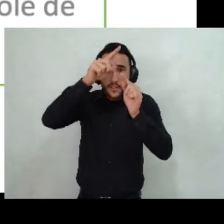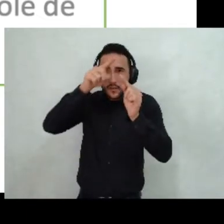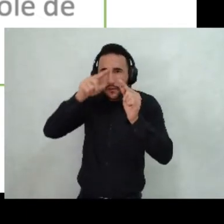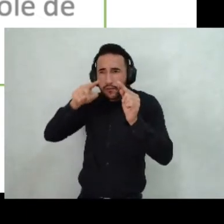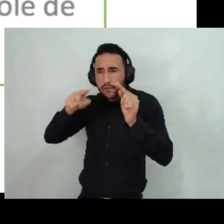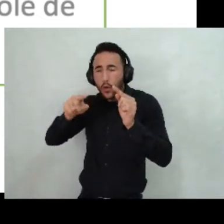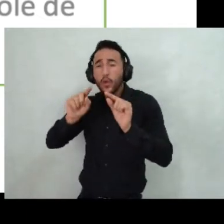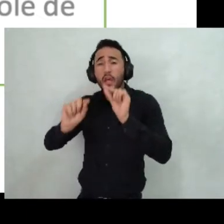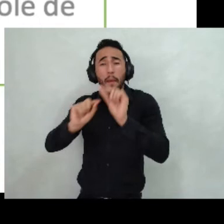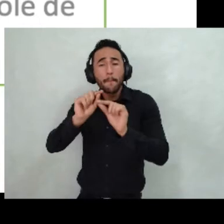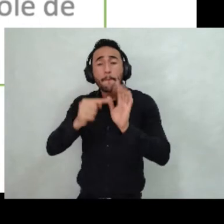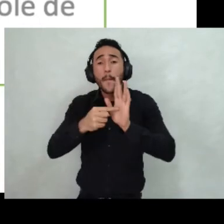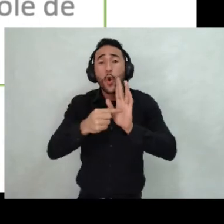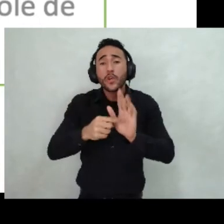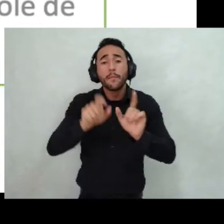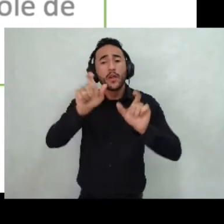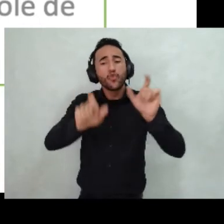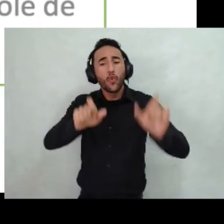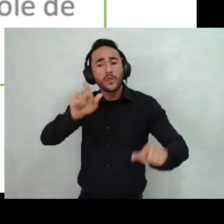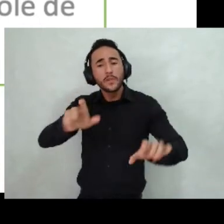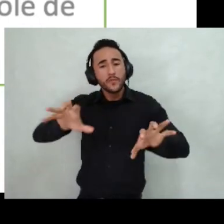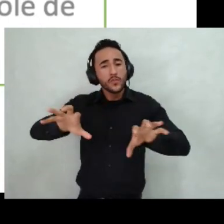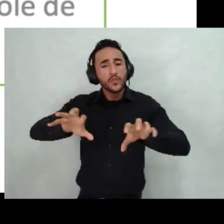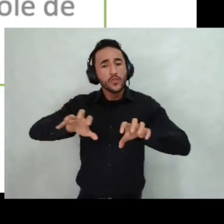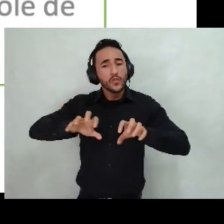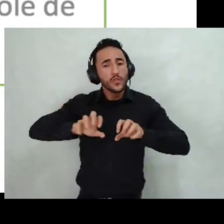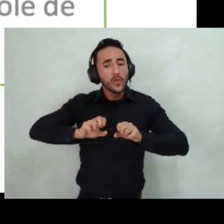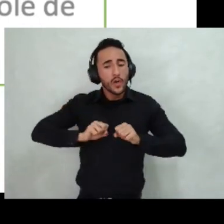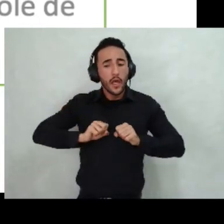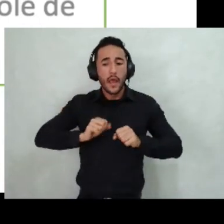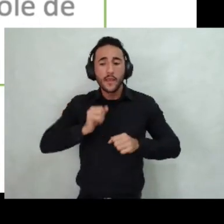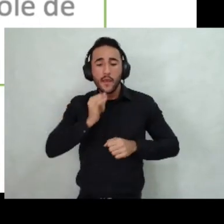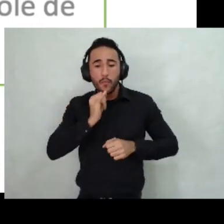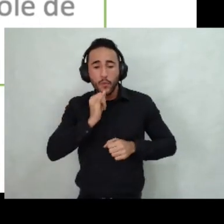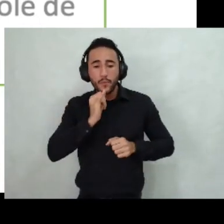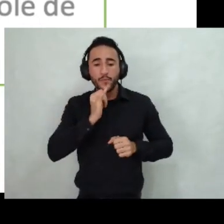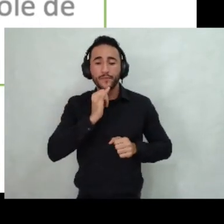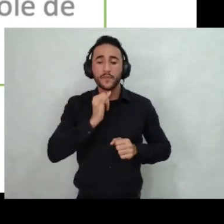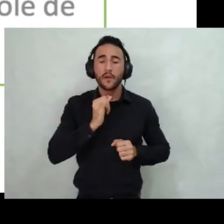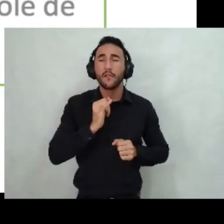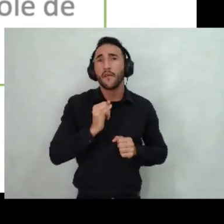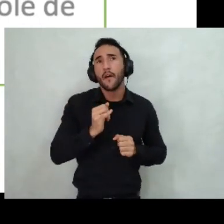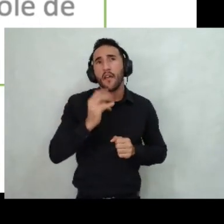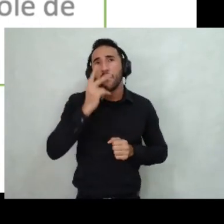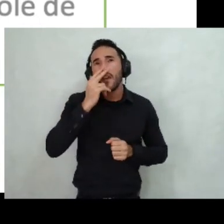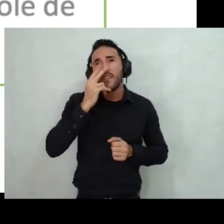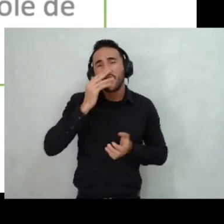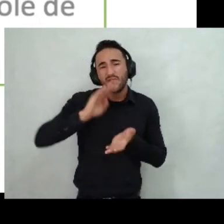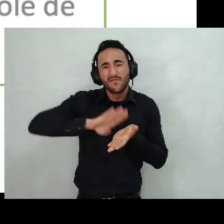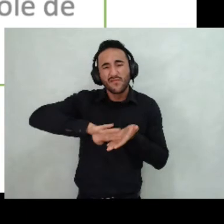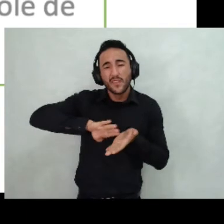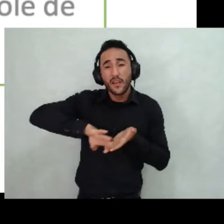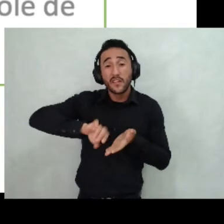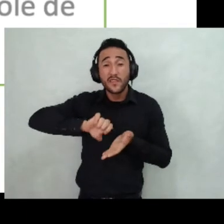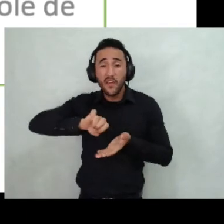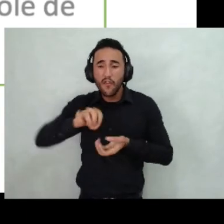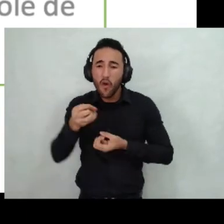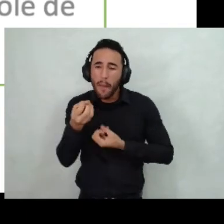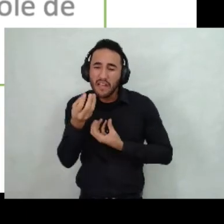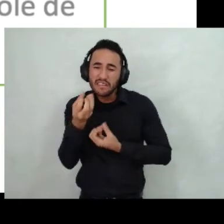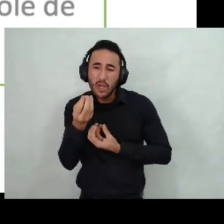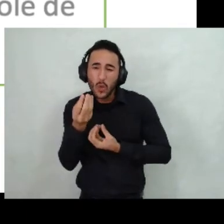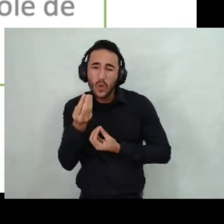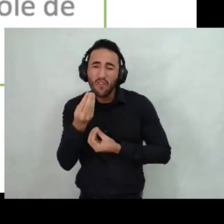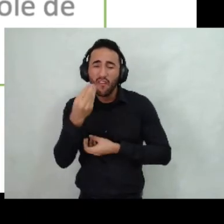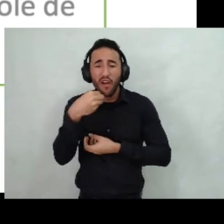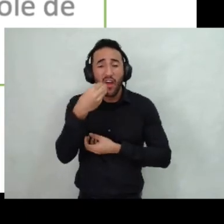da população, né, que nós lançamos mão quando temos informações inadequadas ou insuficientes, como é o caso da